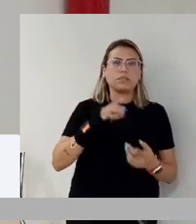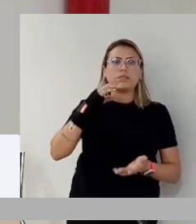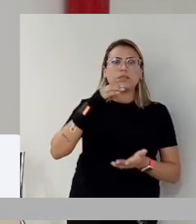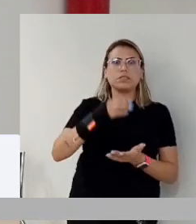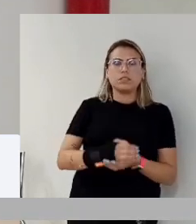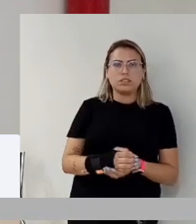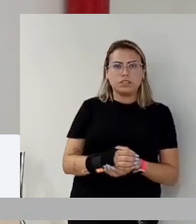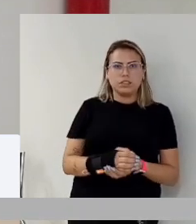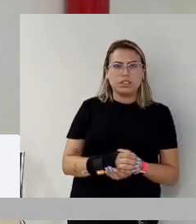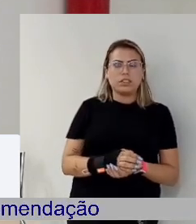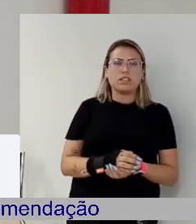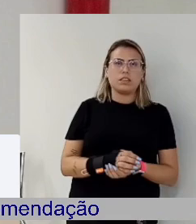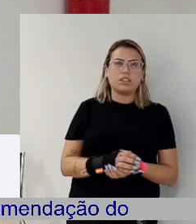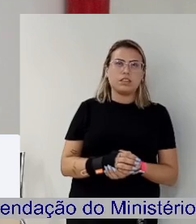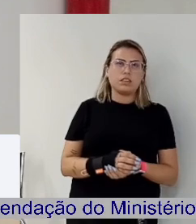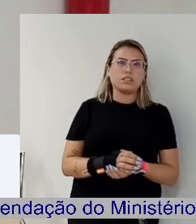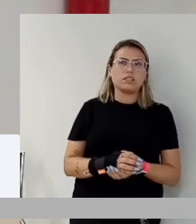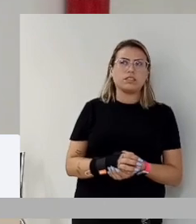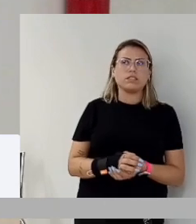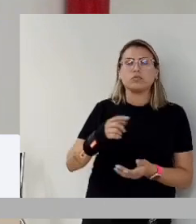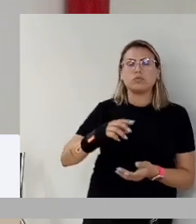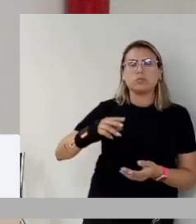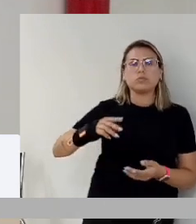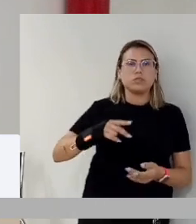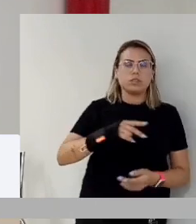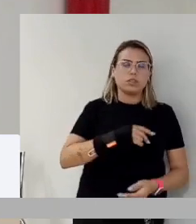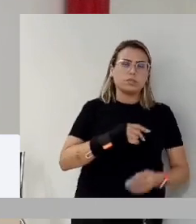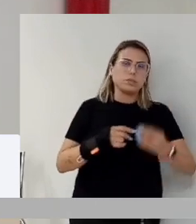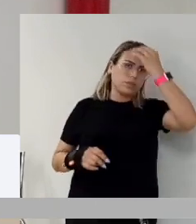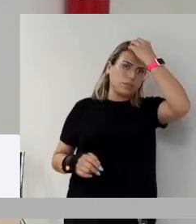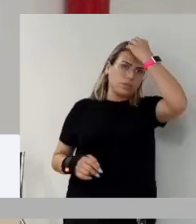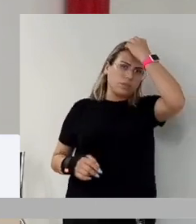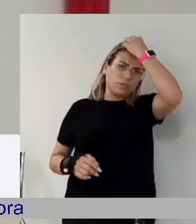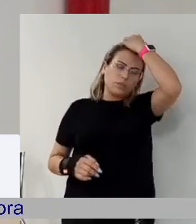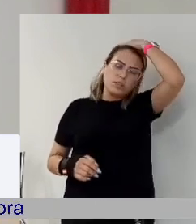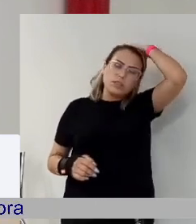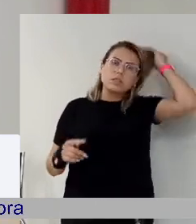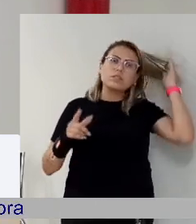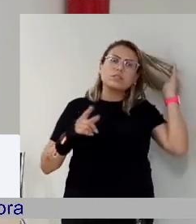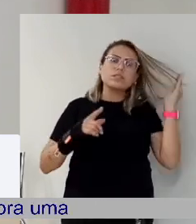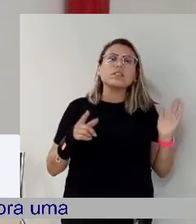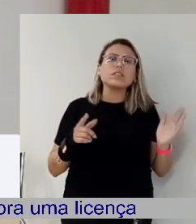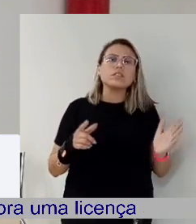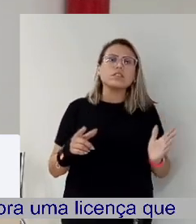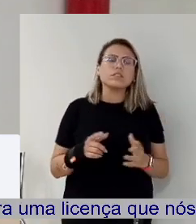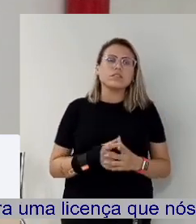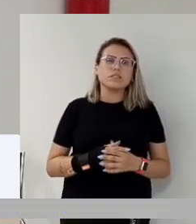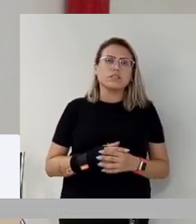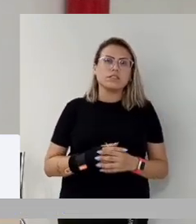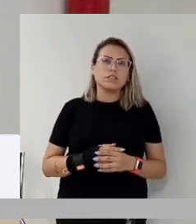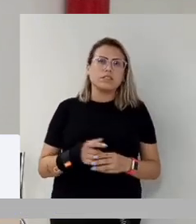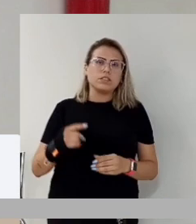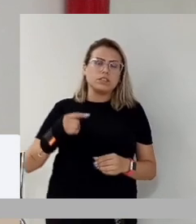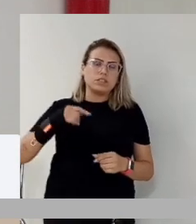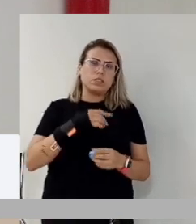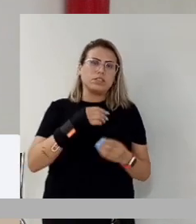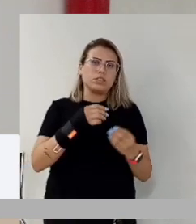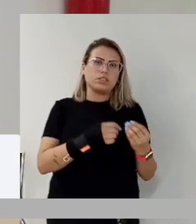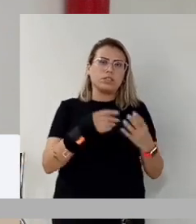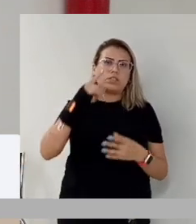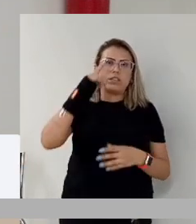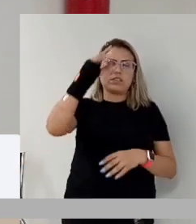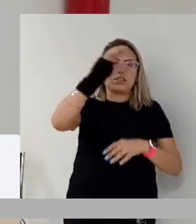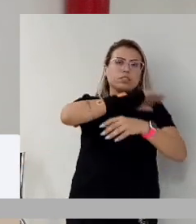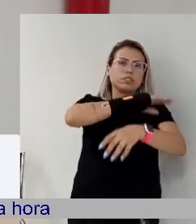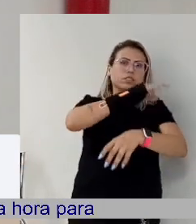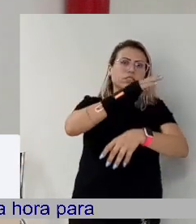em recomendação do Ministério Público teve não sei se vocês se lembra uma licença que nós demos lá na Chapada do apodi de uma